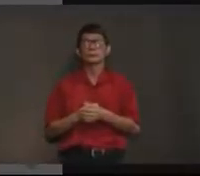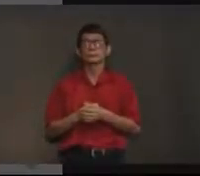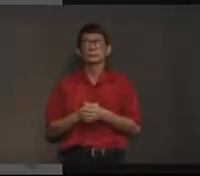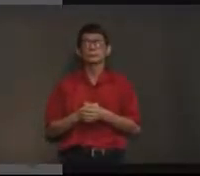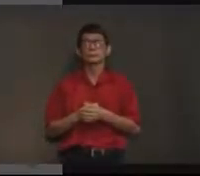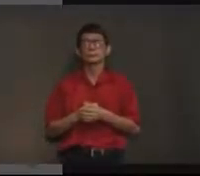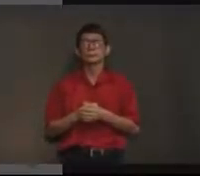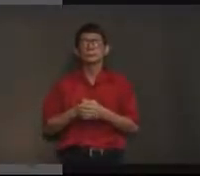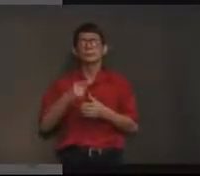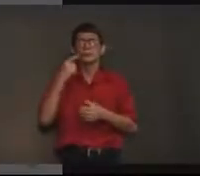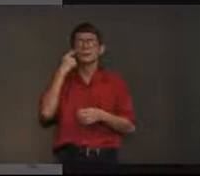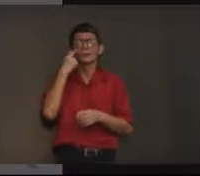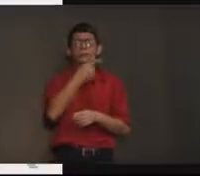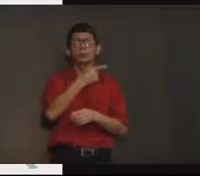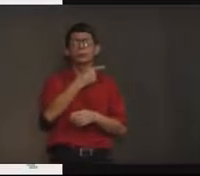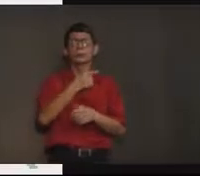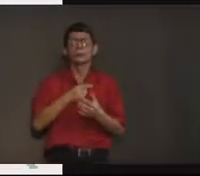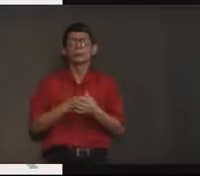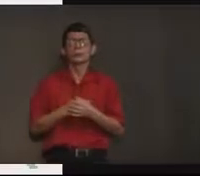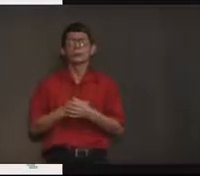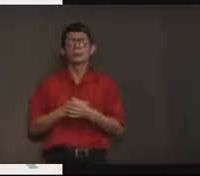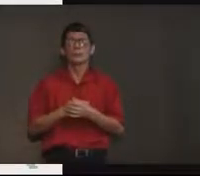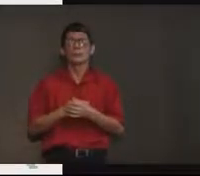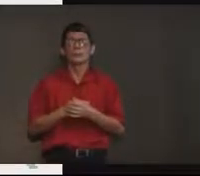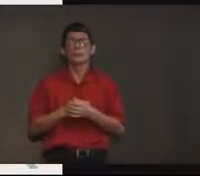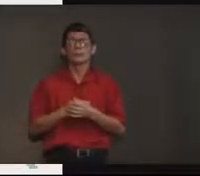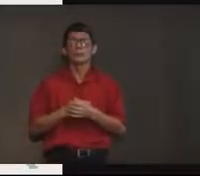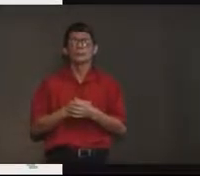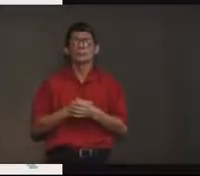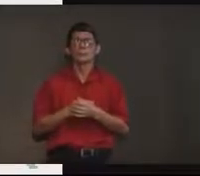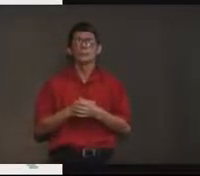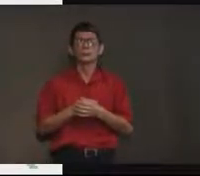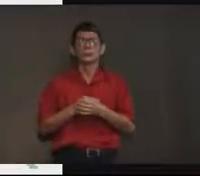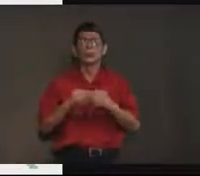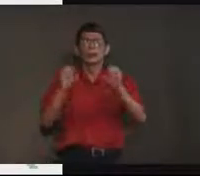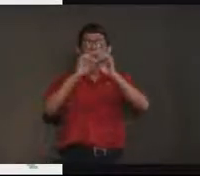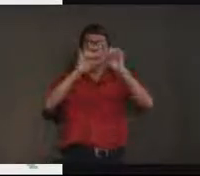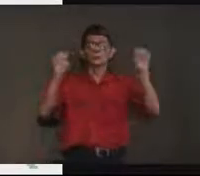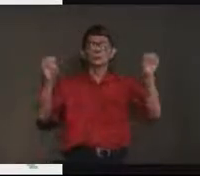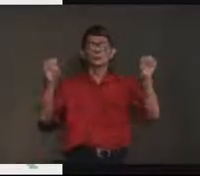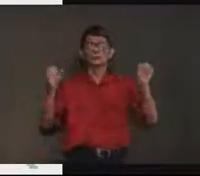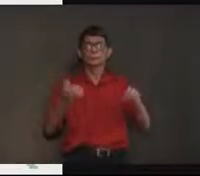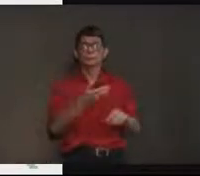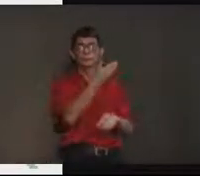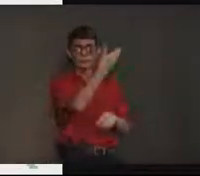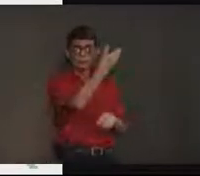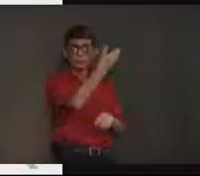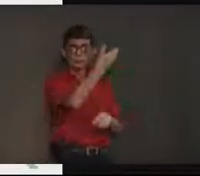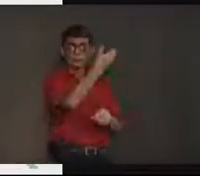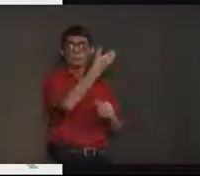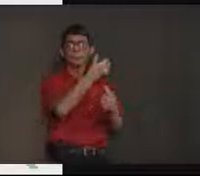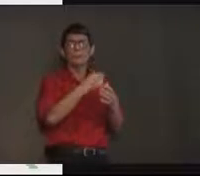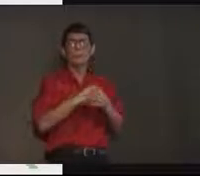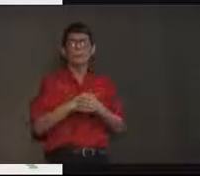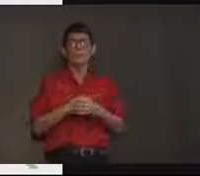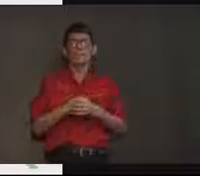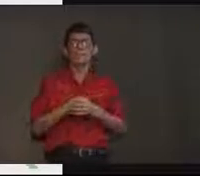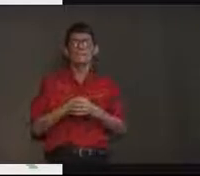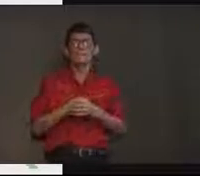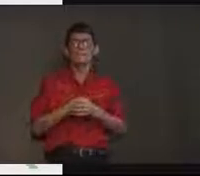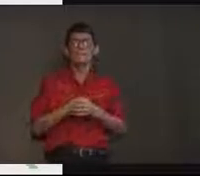o que a gente chama de laplaciano que é o The XX mais um dyy mais o dizer e